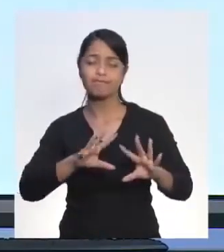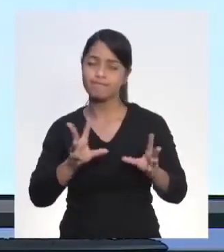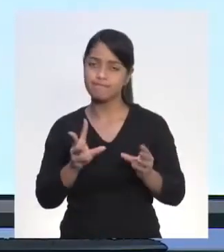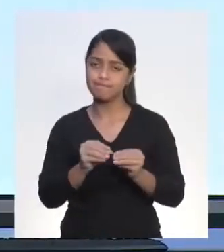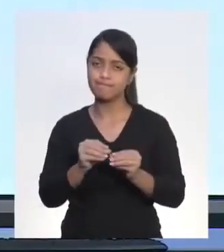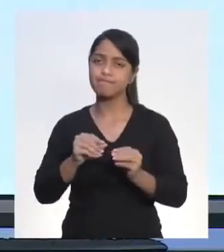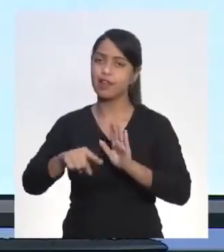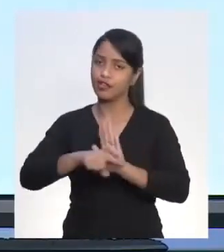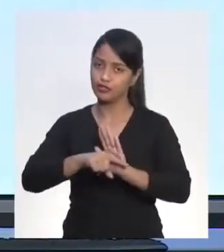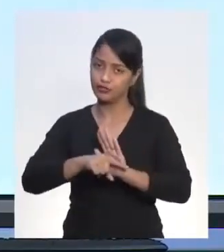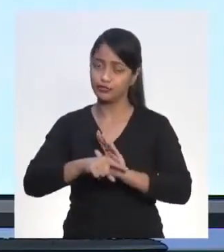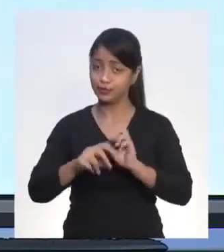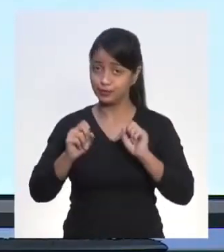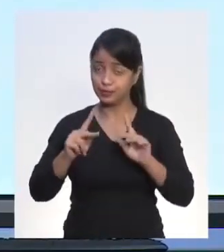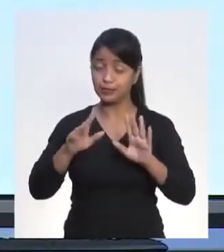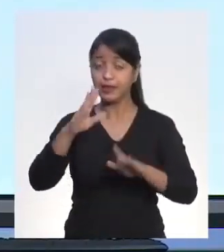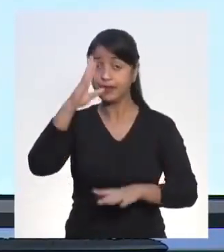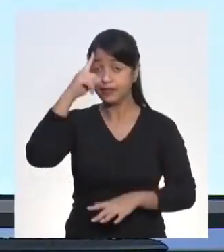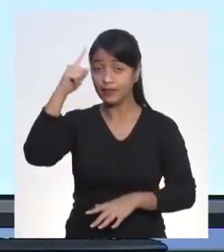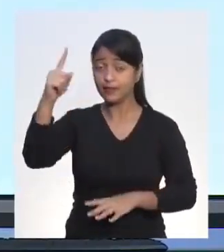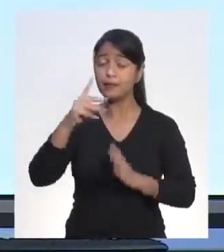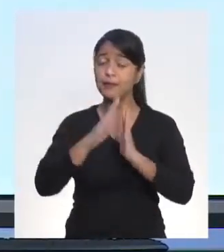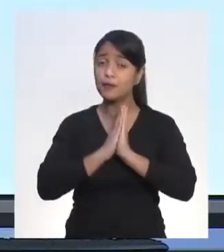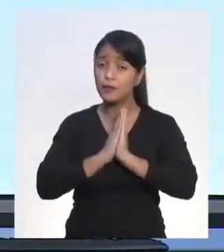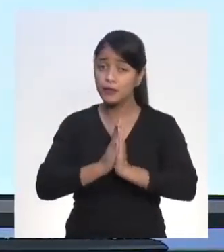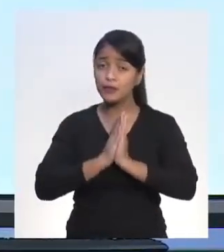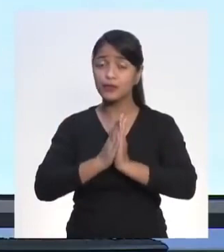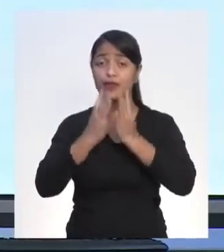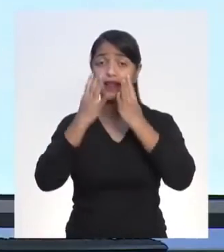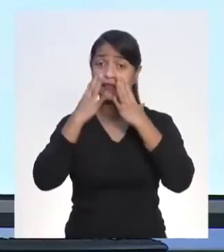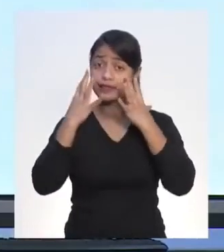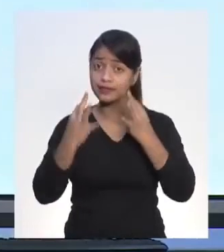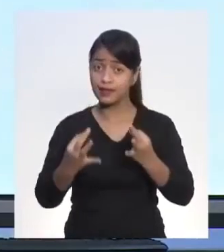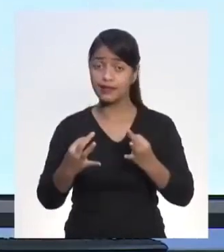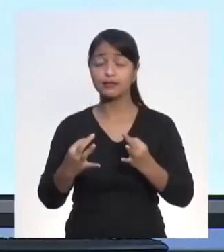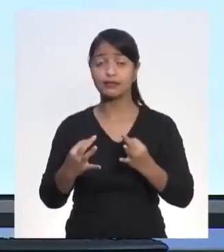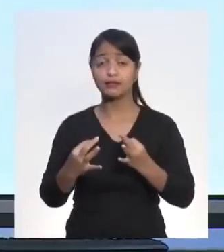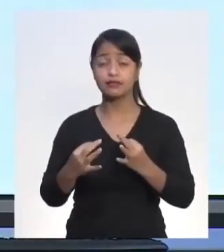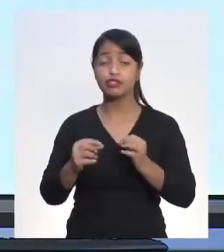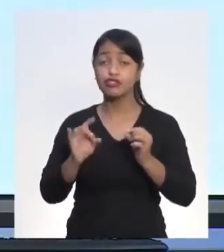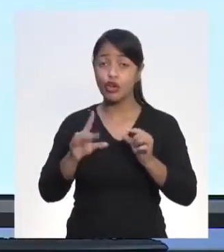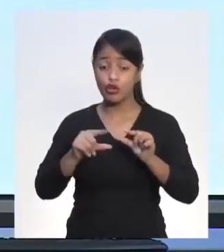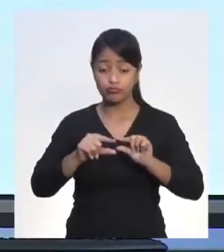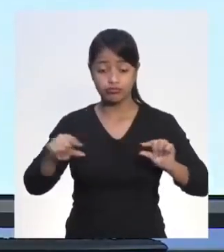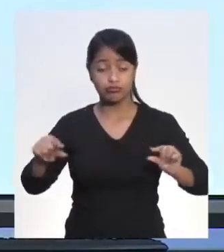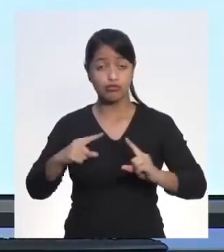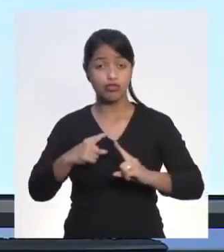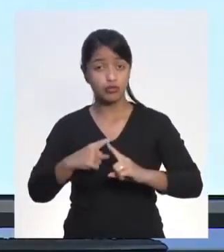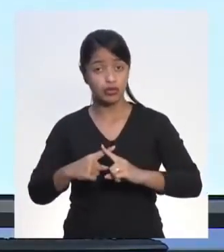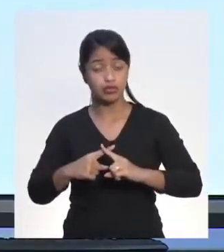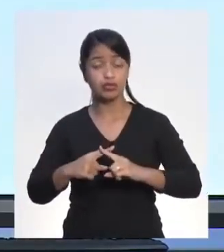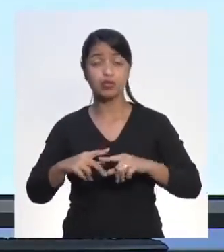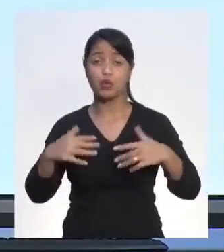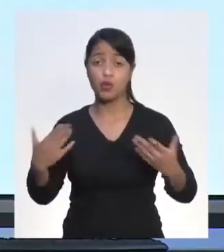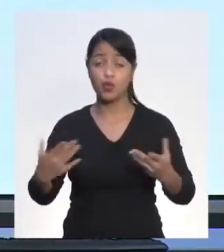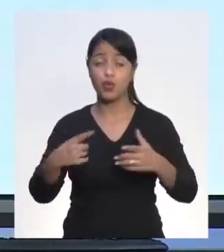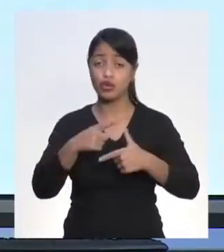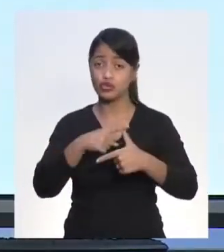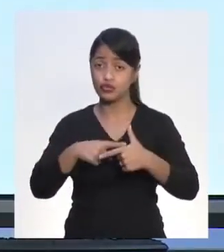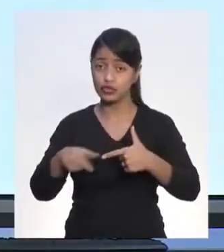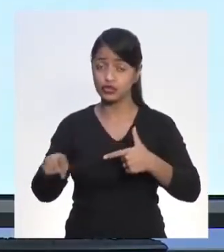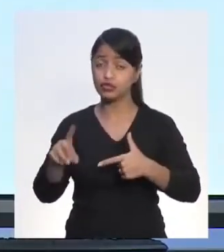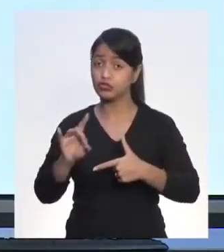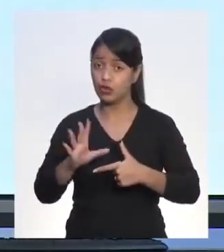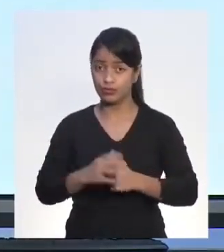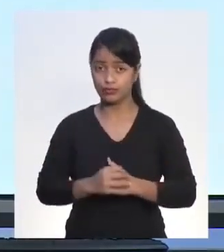por favor, presta bastante atenção nisso. É na multiplicação e na divisão. Operação